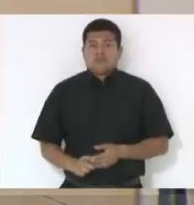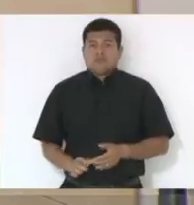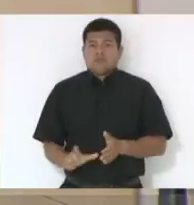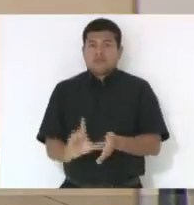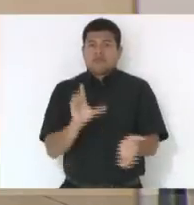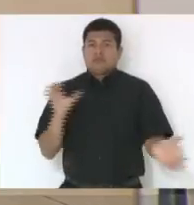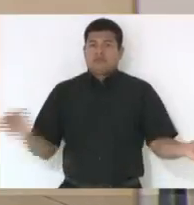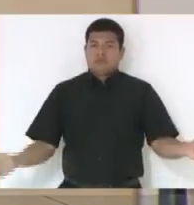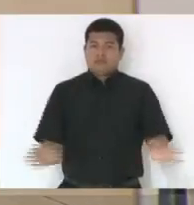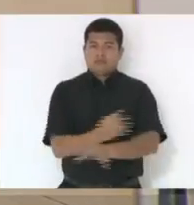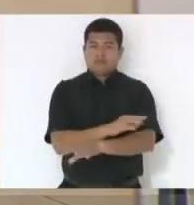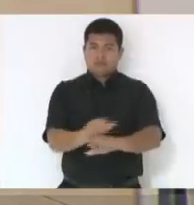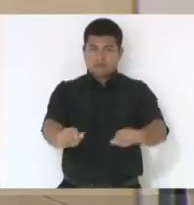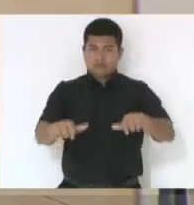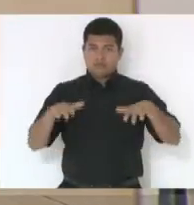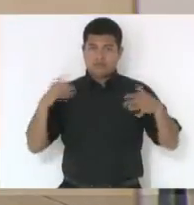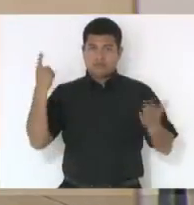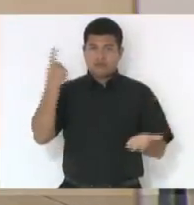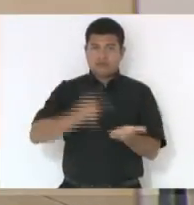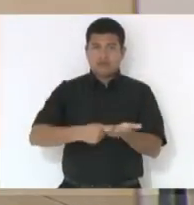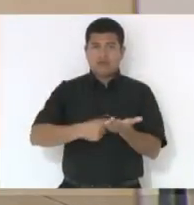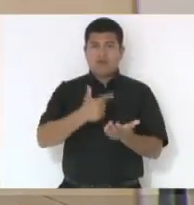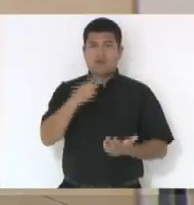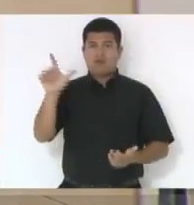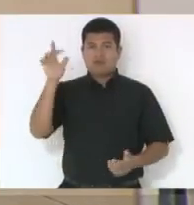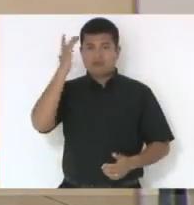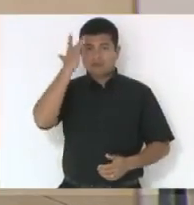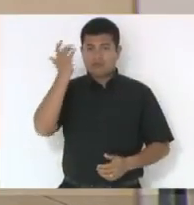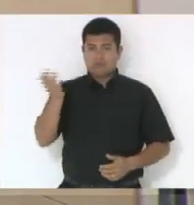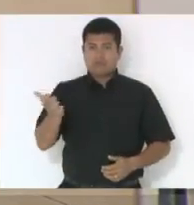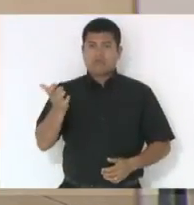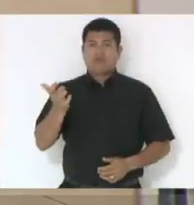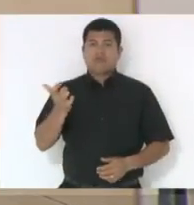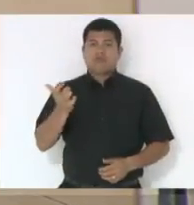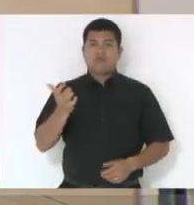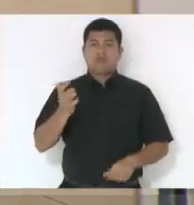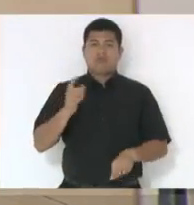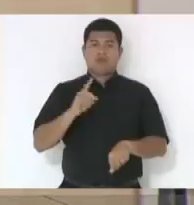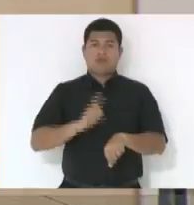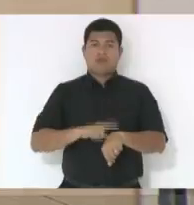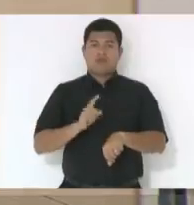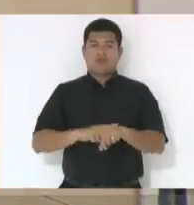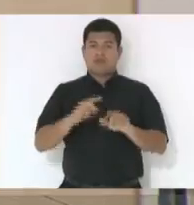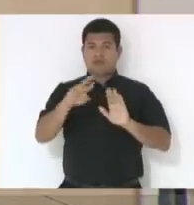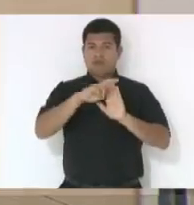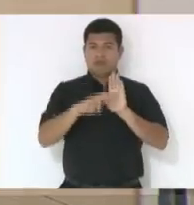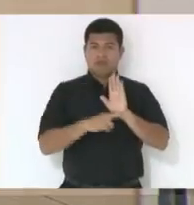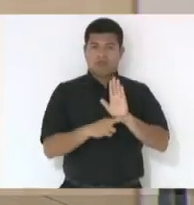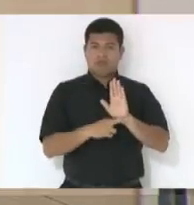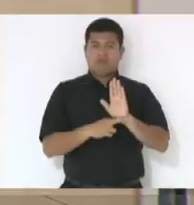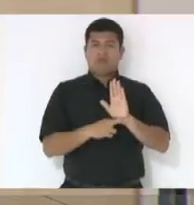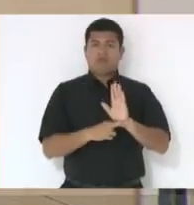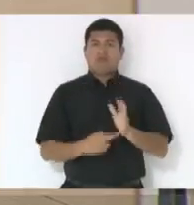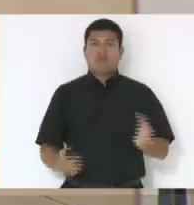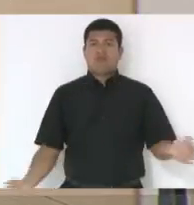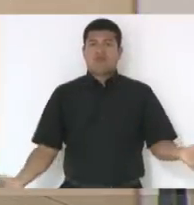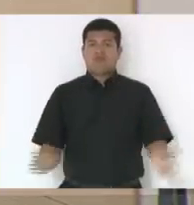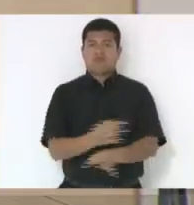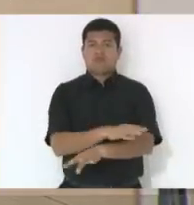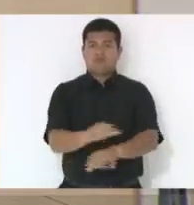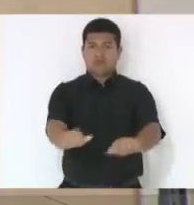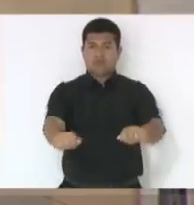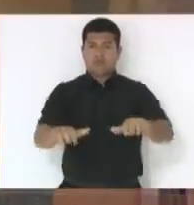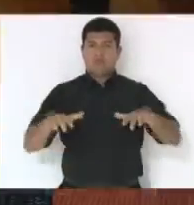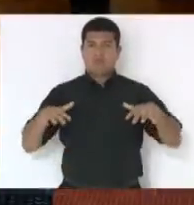Antes de encerrar, a sessão convoca outra ordinária para amanhã, no horário regimental. Está encerrada